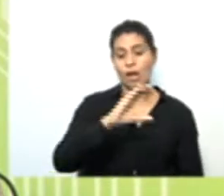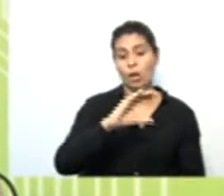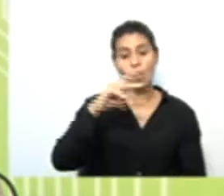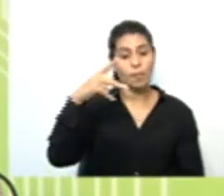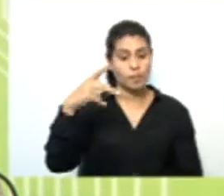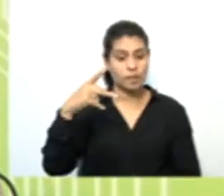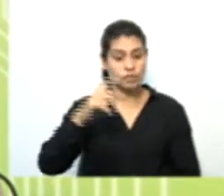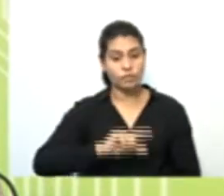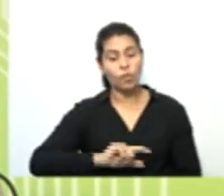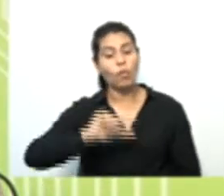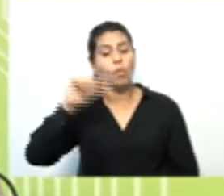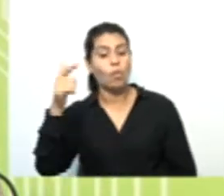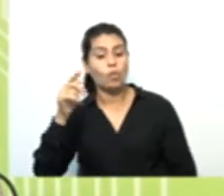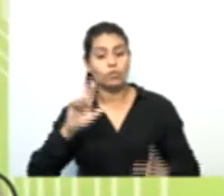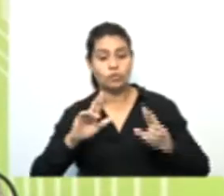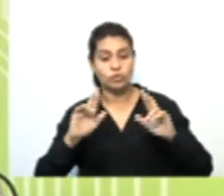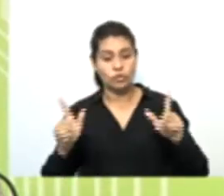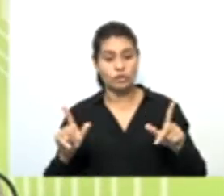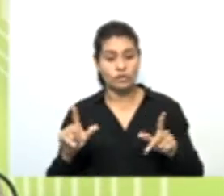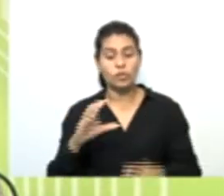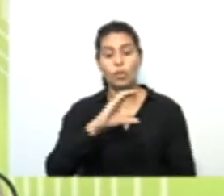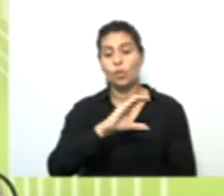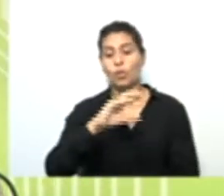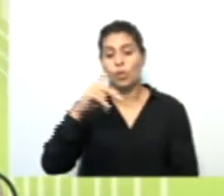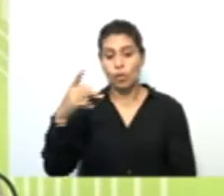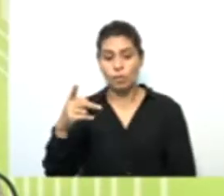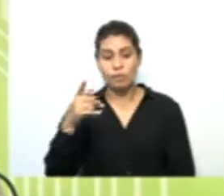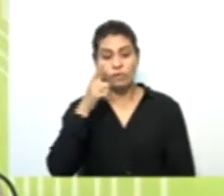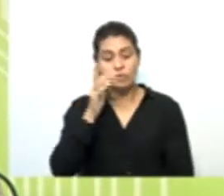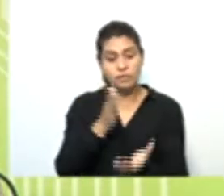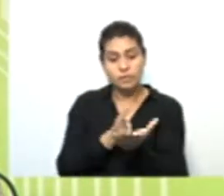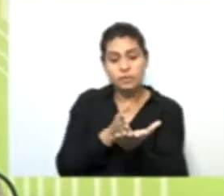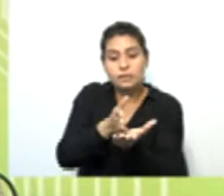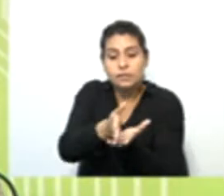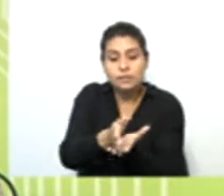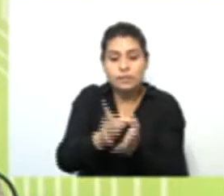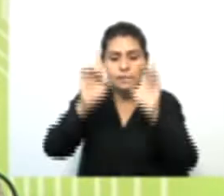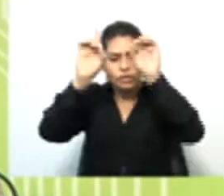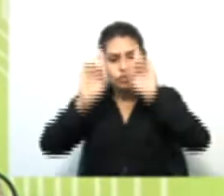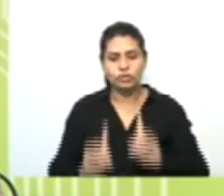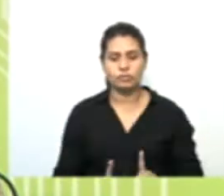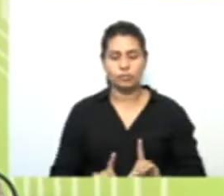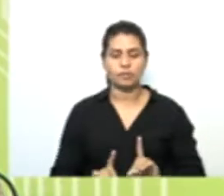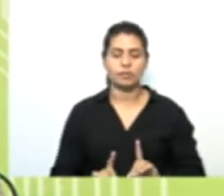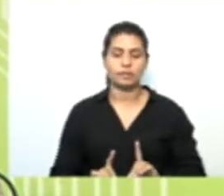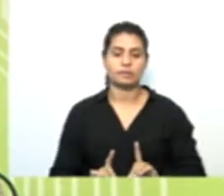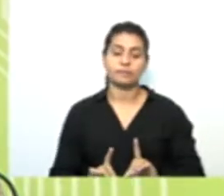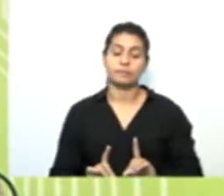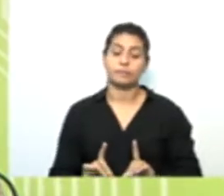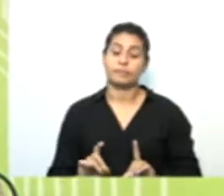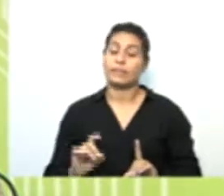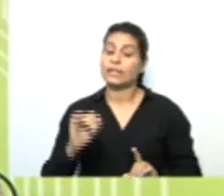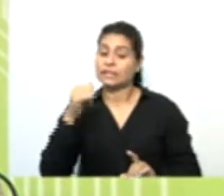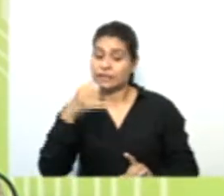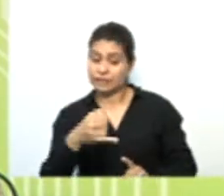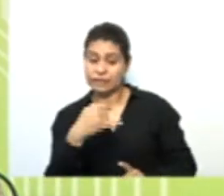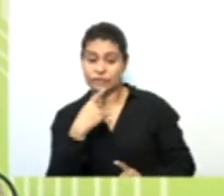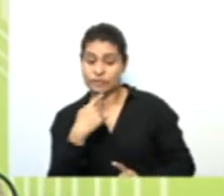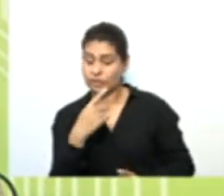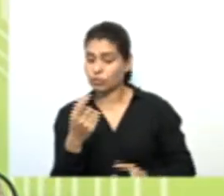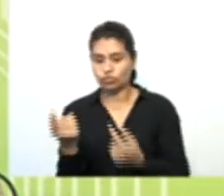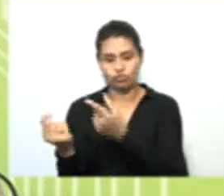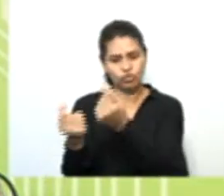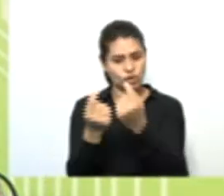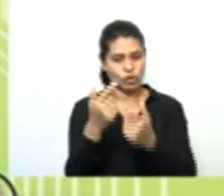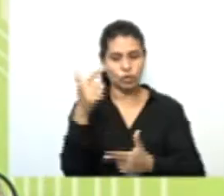outra lógica. Numa empresa cooperativa, a gente vai seguir a lógica da democracia. Então, quando a gente fala que é independente do